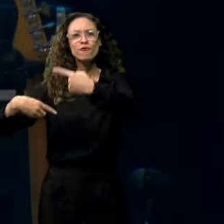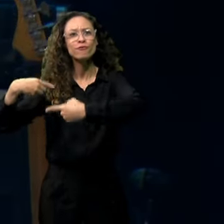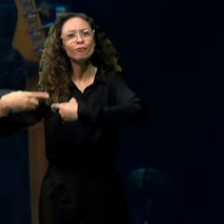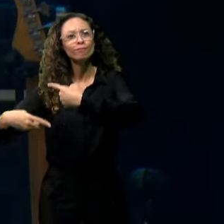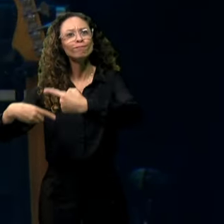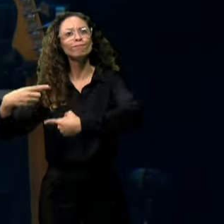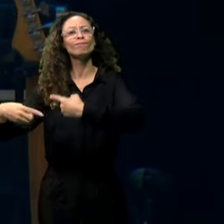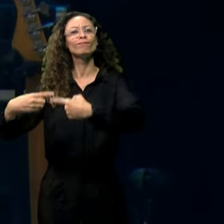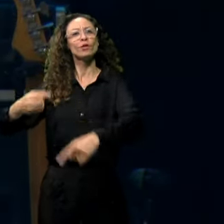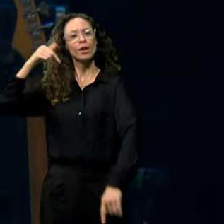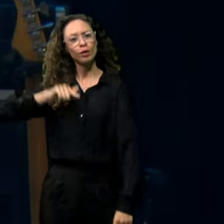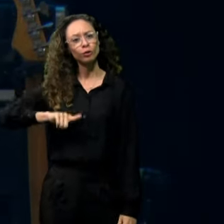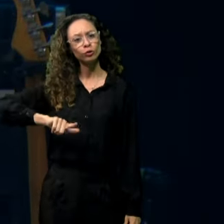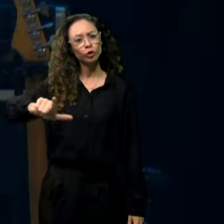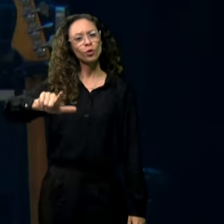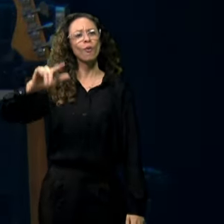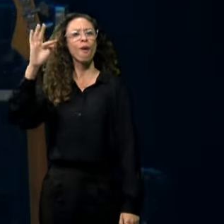geração